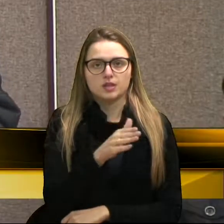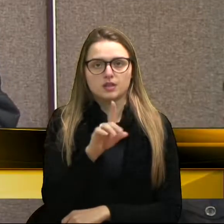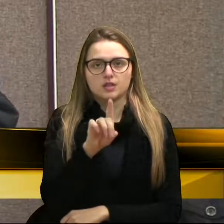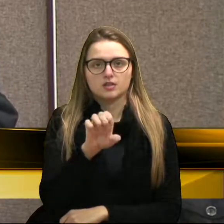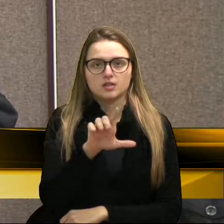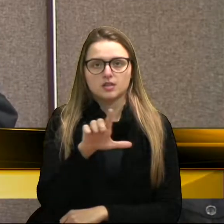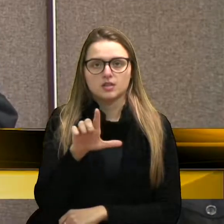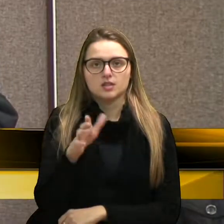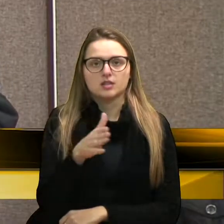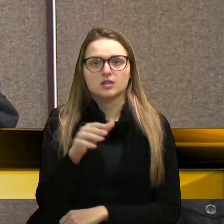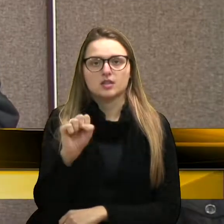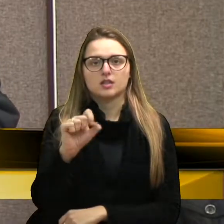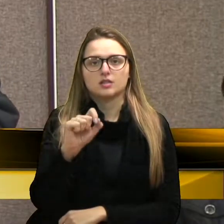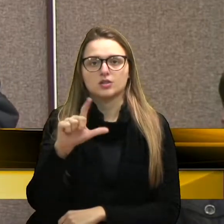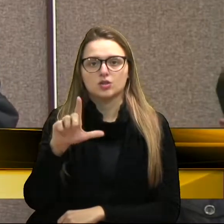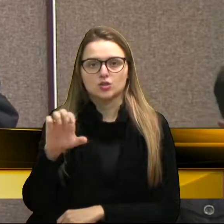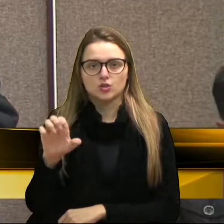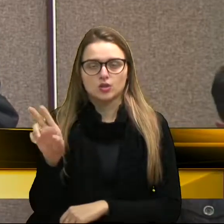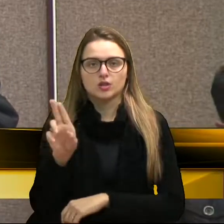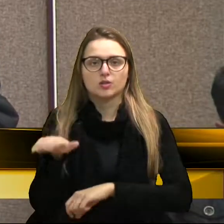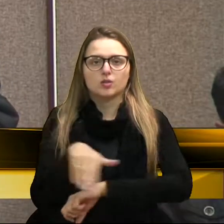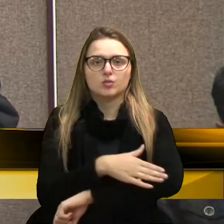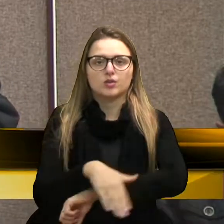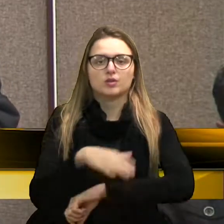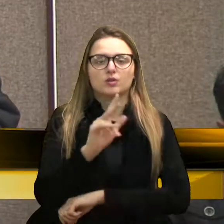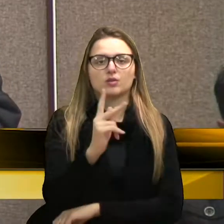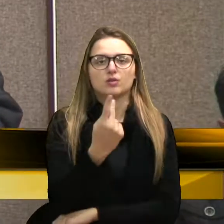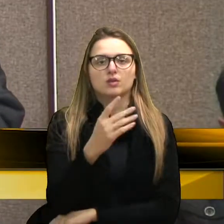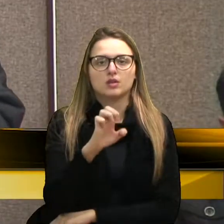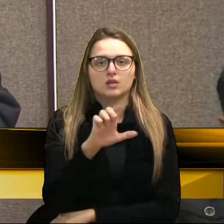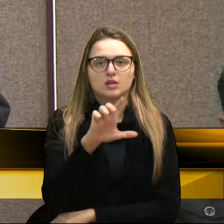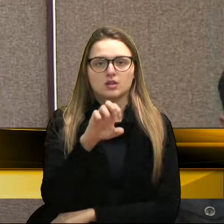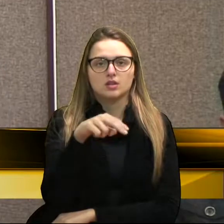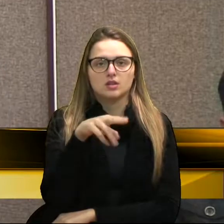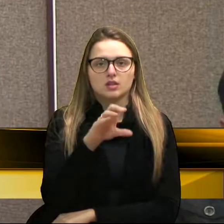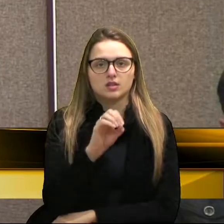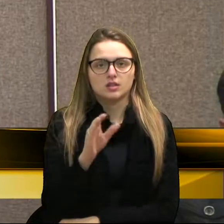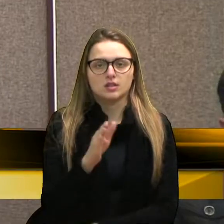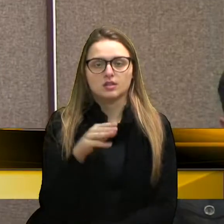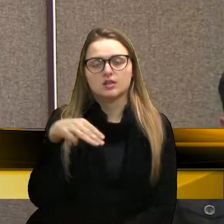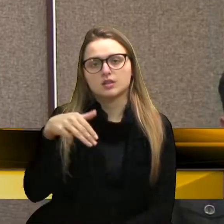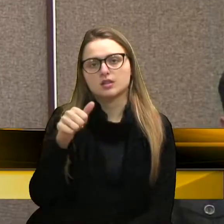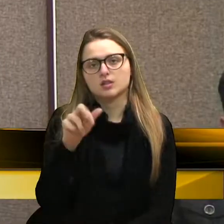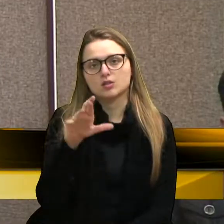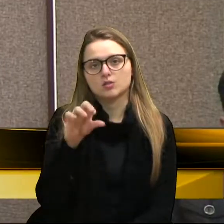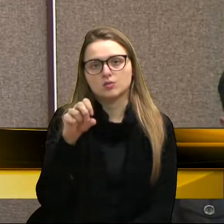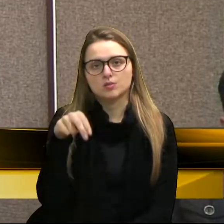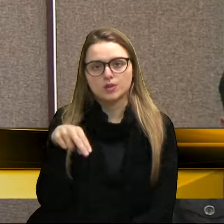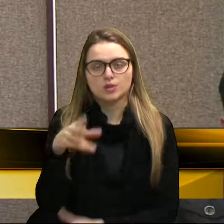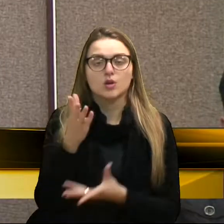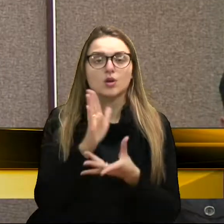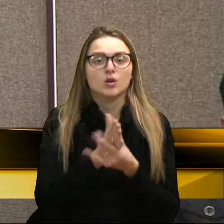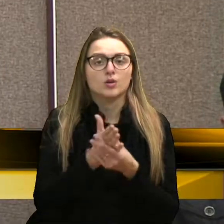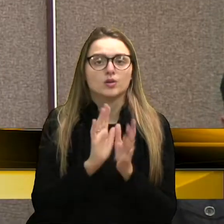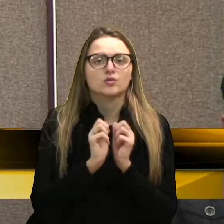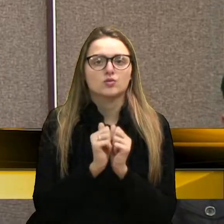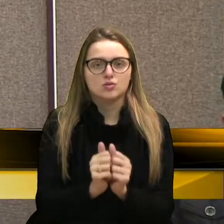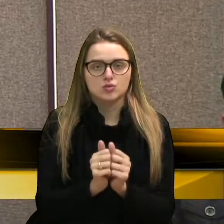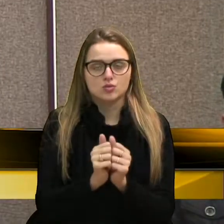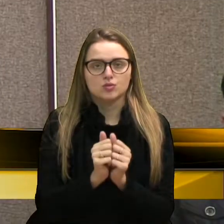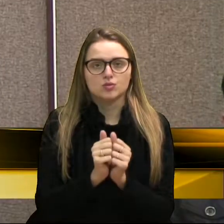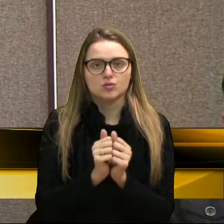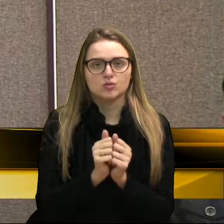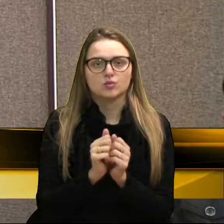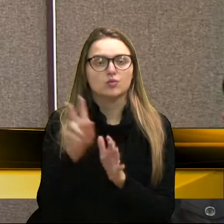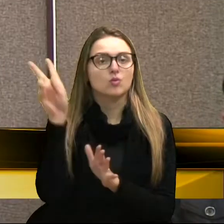São Luís, com o nome de Rua Heleno Henrique Marcon. O processo vem instruído com